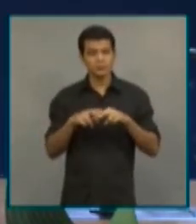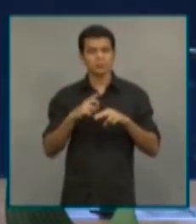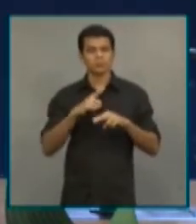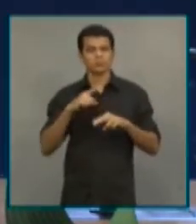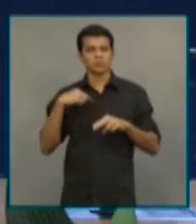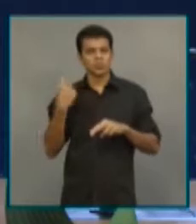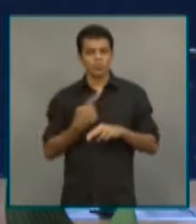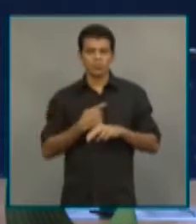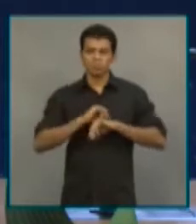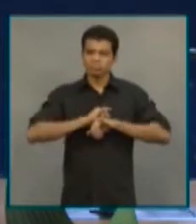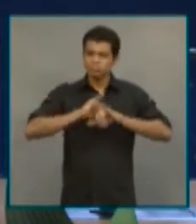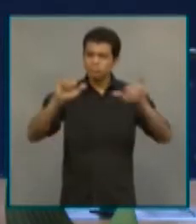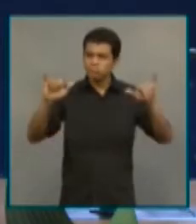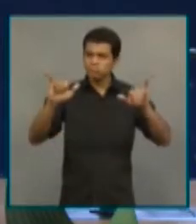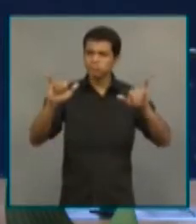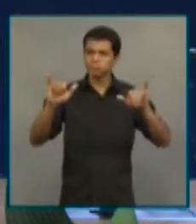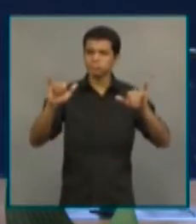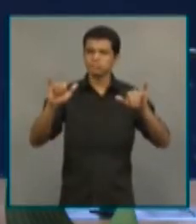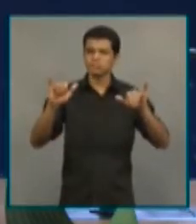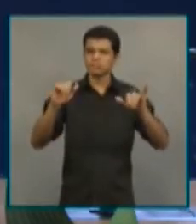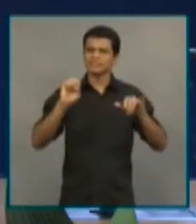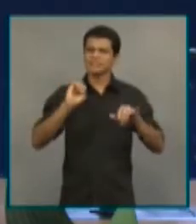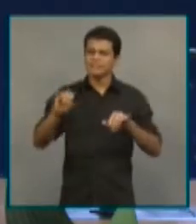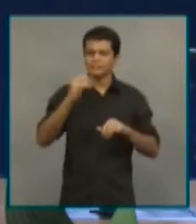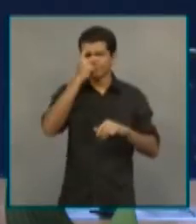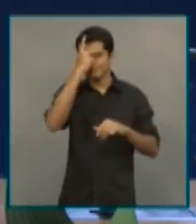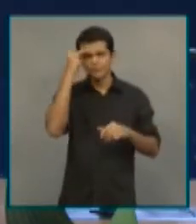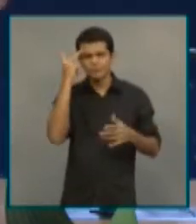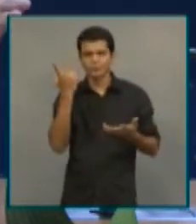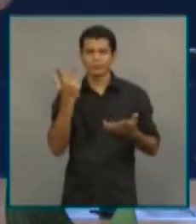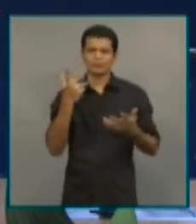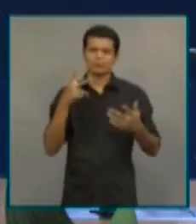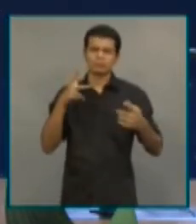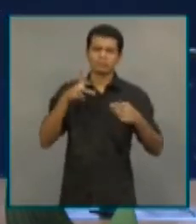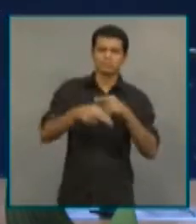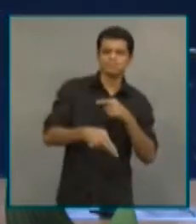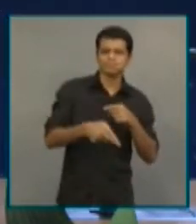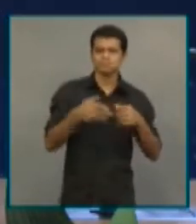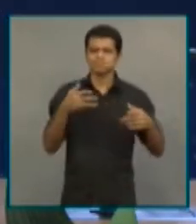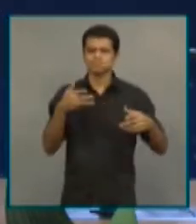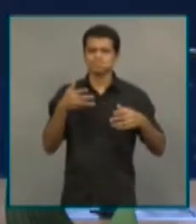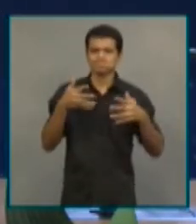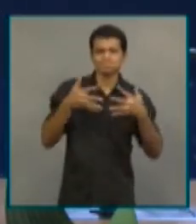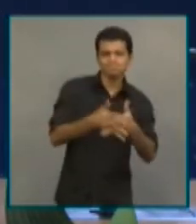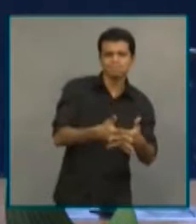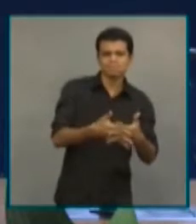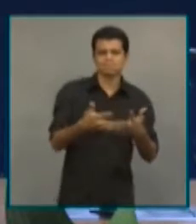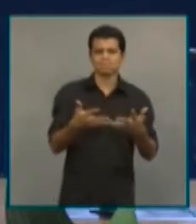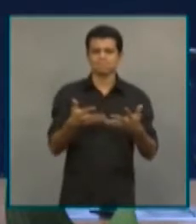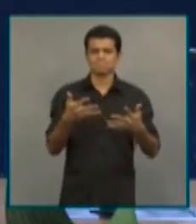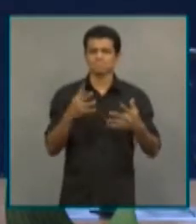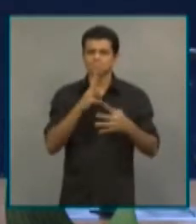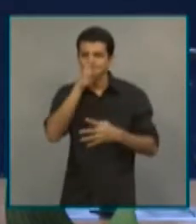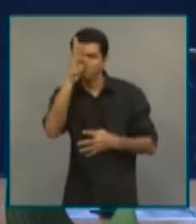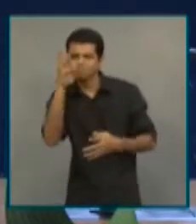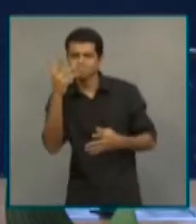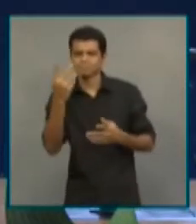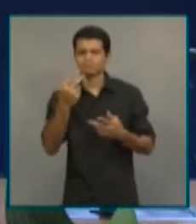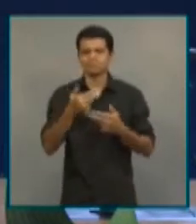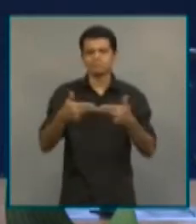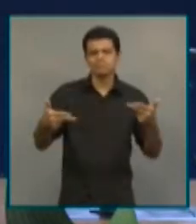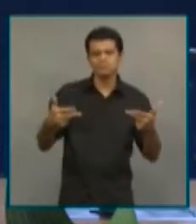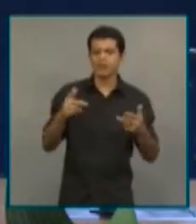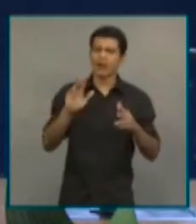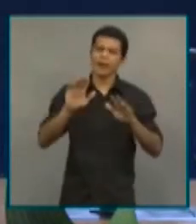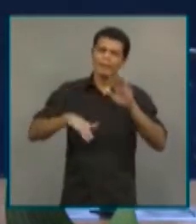comunicamos que a interrupção, seja com palavras, com apupos ou com aplausos, muitas vezes prejudica